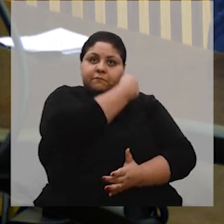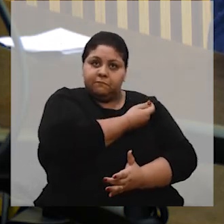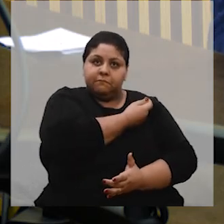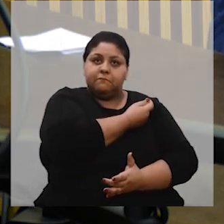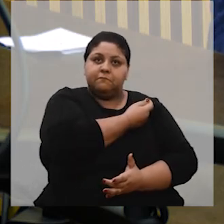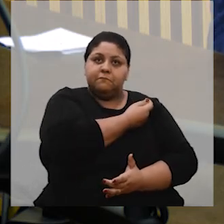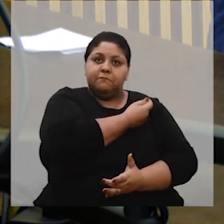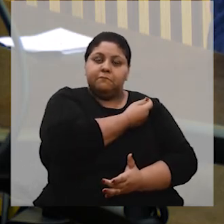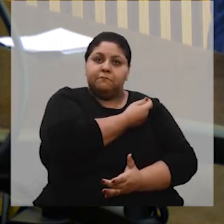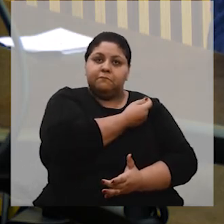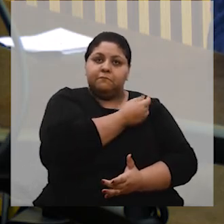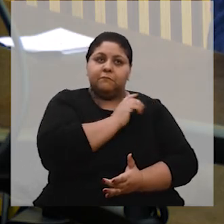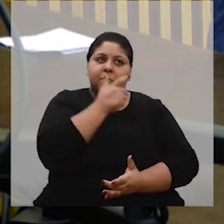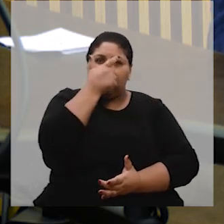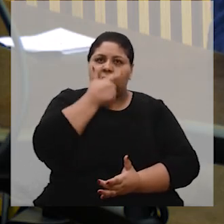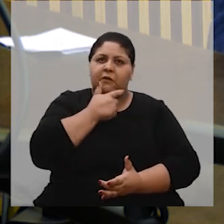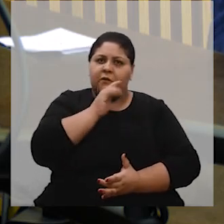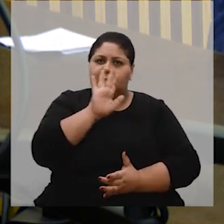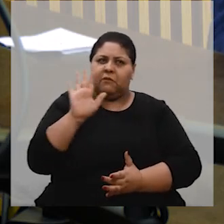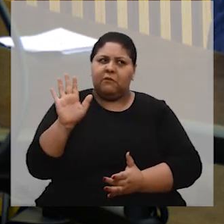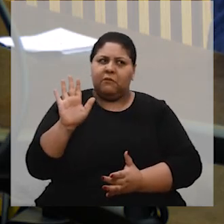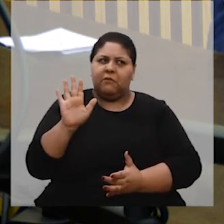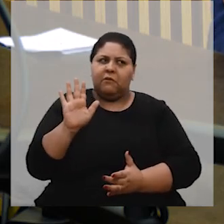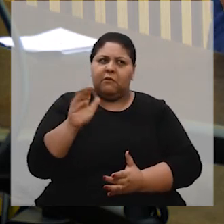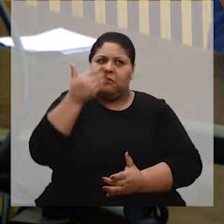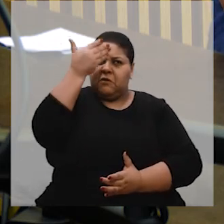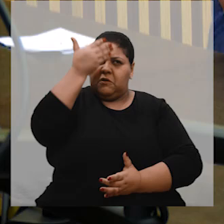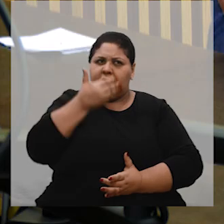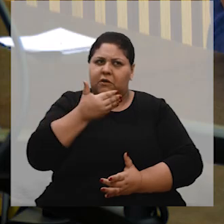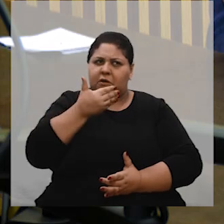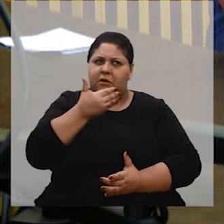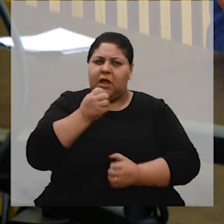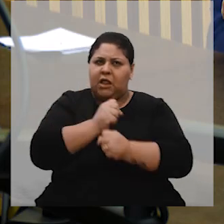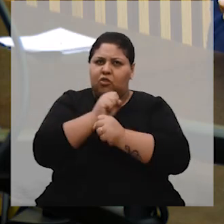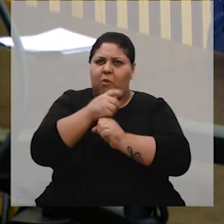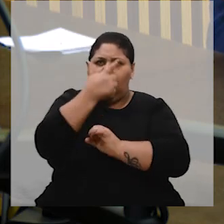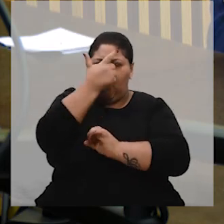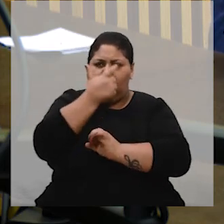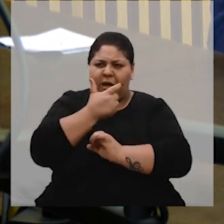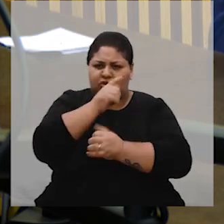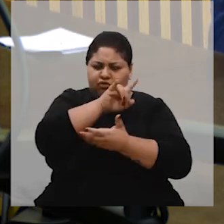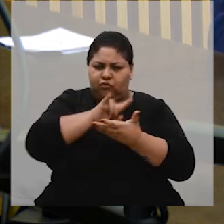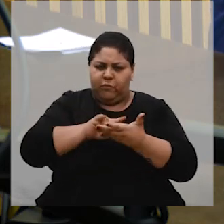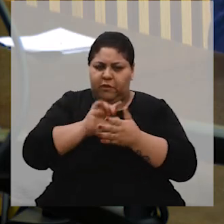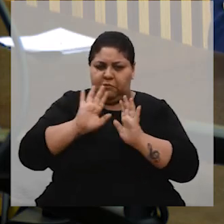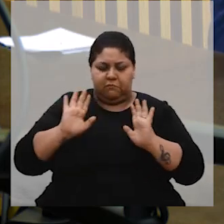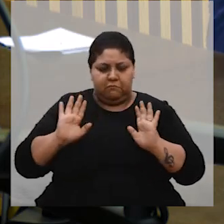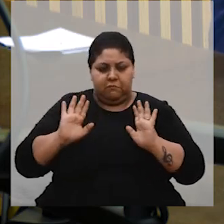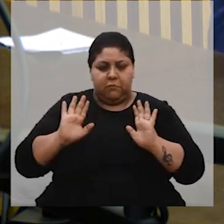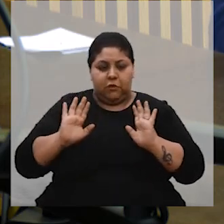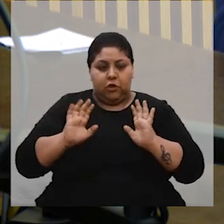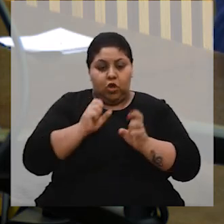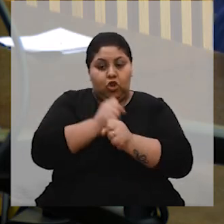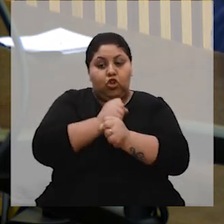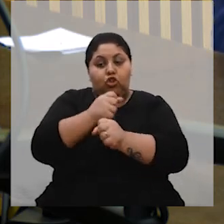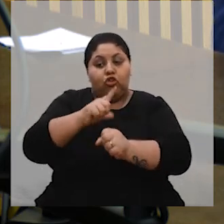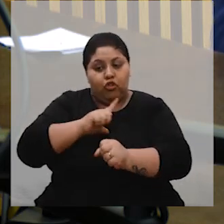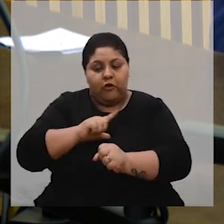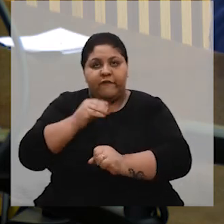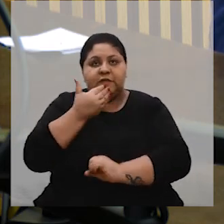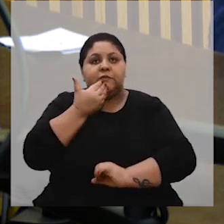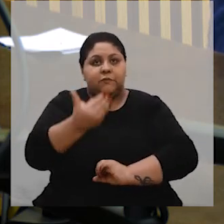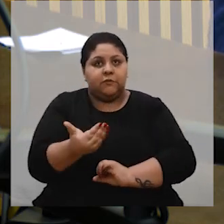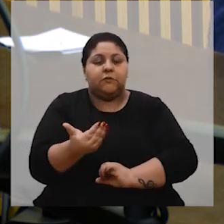fiscalizado. Se eu não me engano, a renovação de alvarás é anual. Então, tem que ir, todo ano a gente tem que